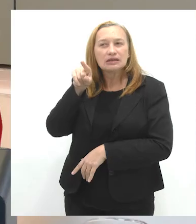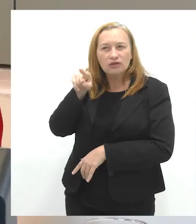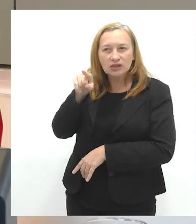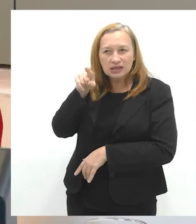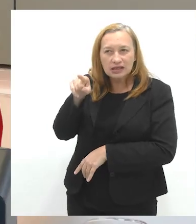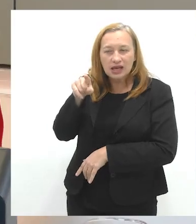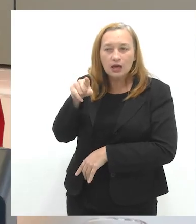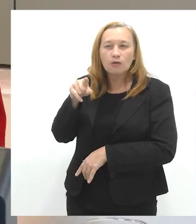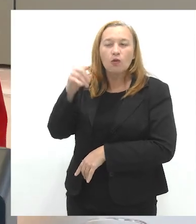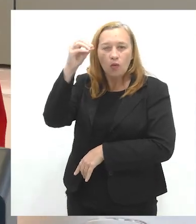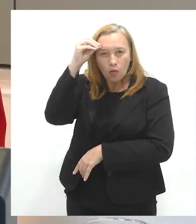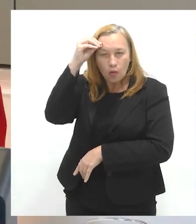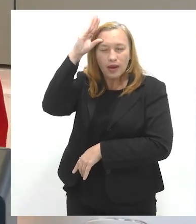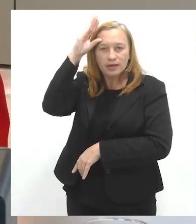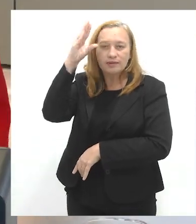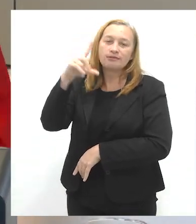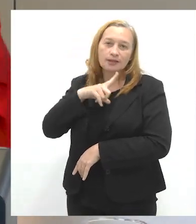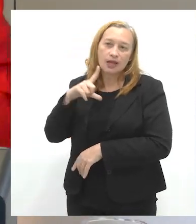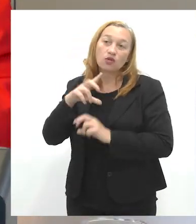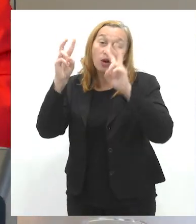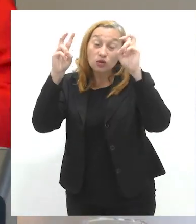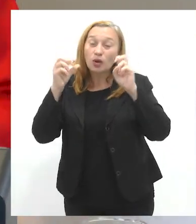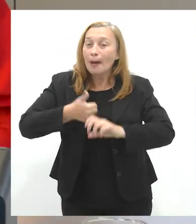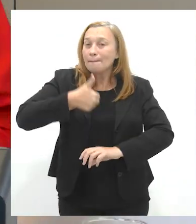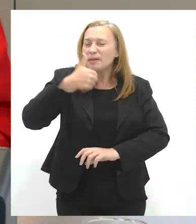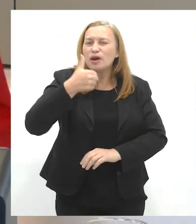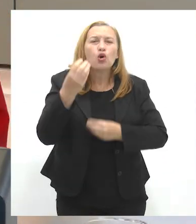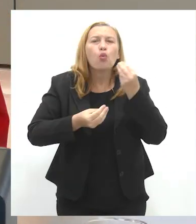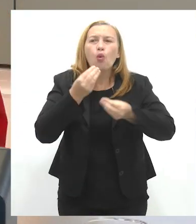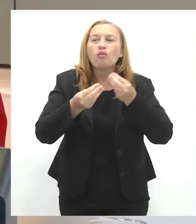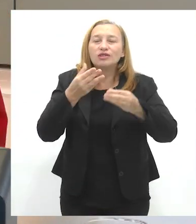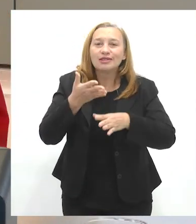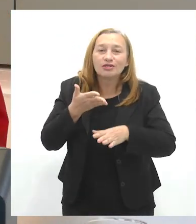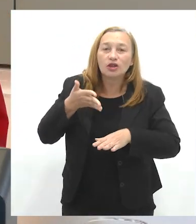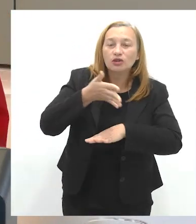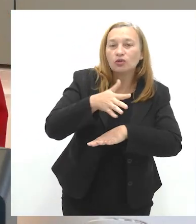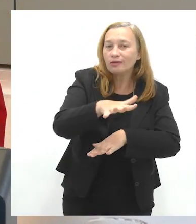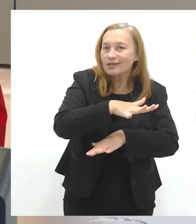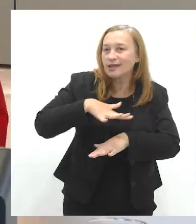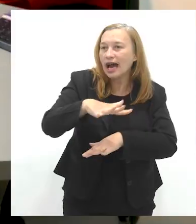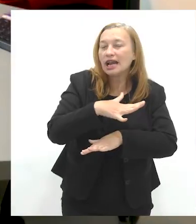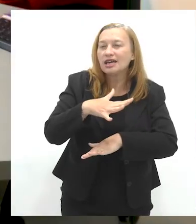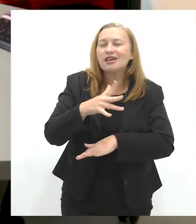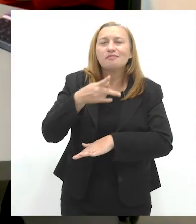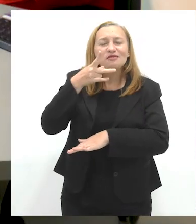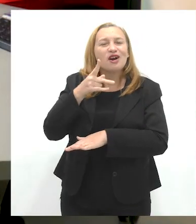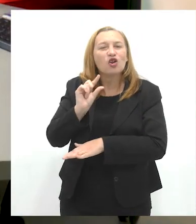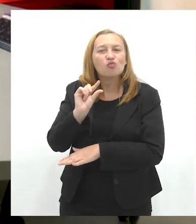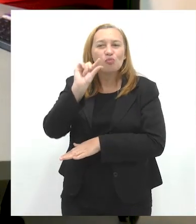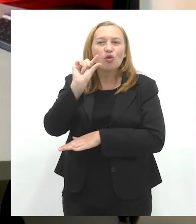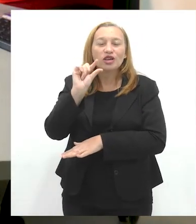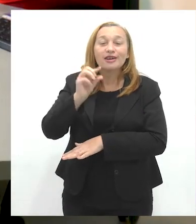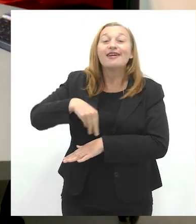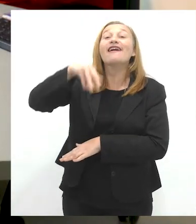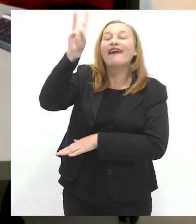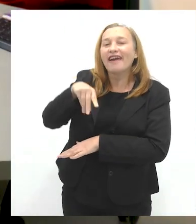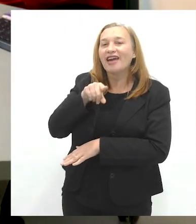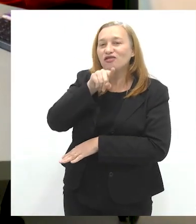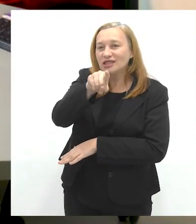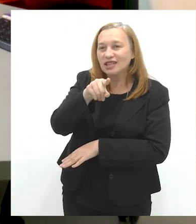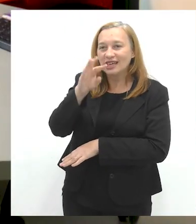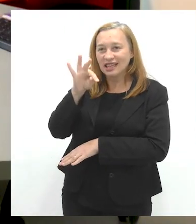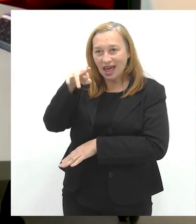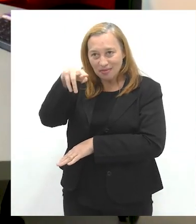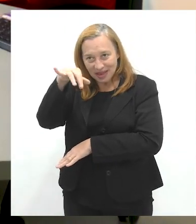no assunto, né. Em primeiro lugar, como é que você entrou nesse mercado? E me fala um pouquinho de quem é você,